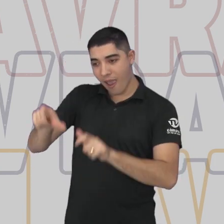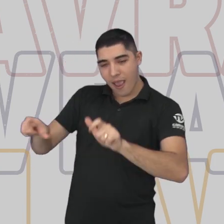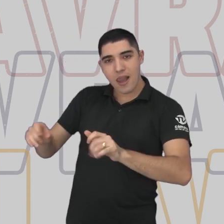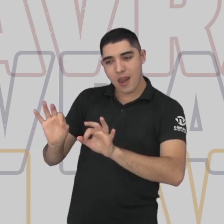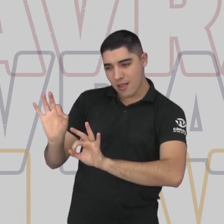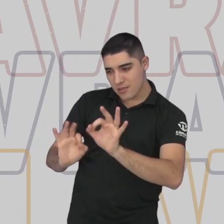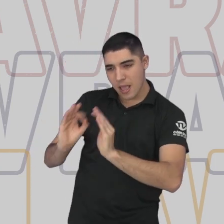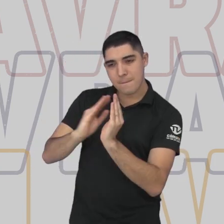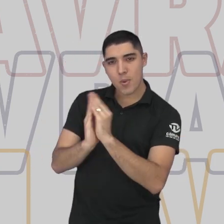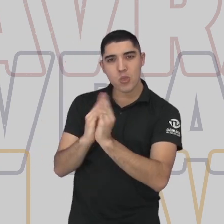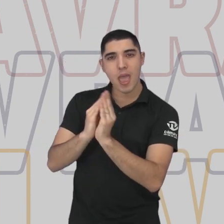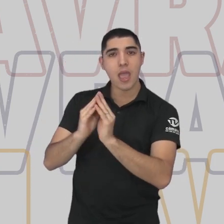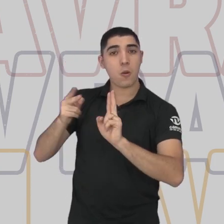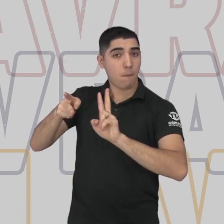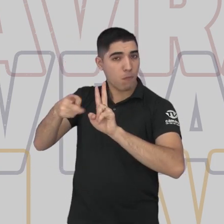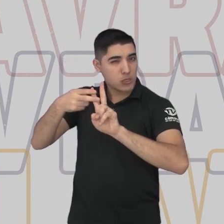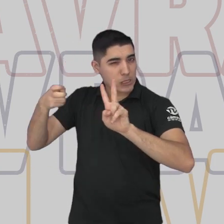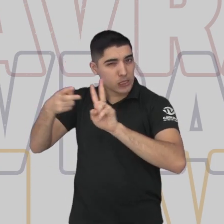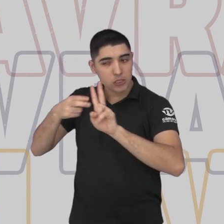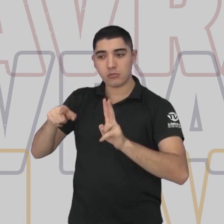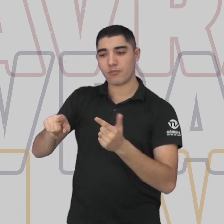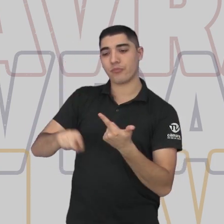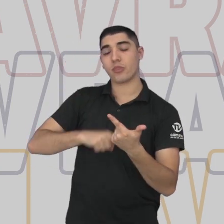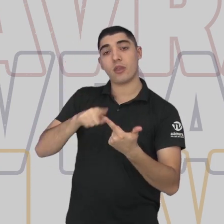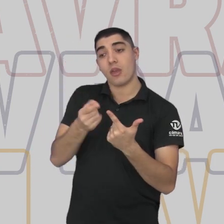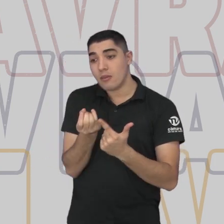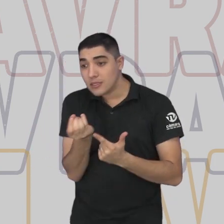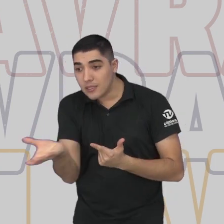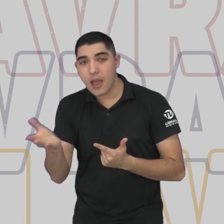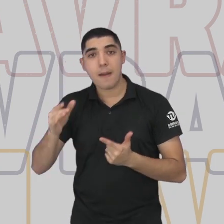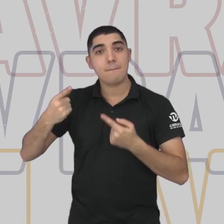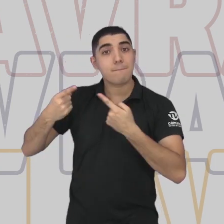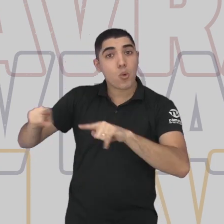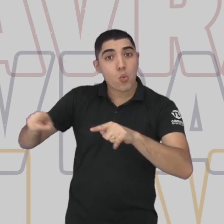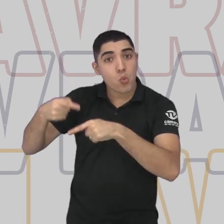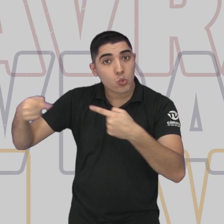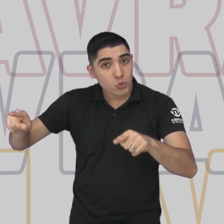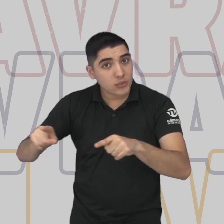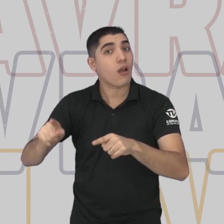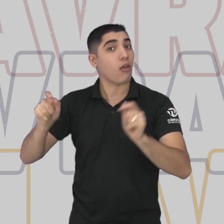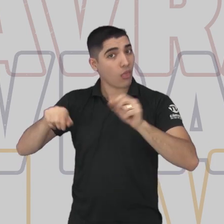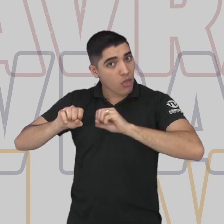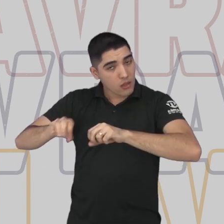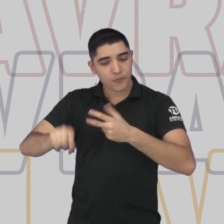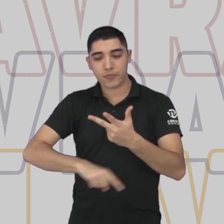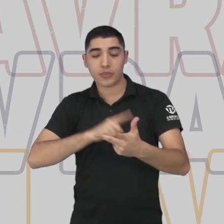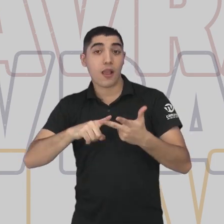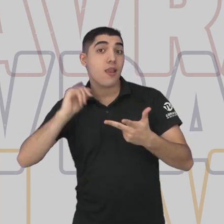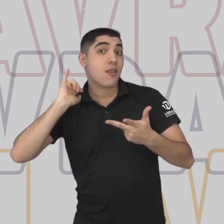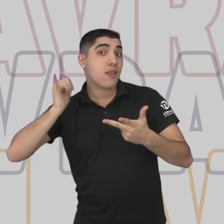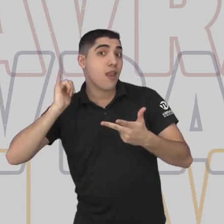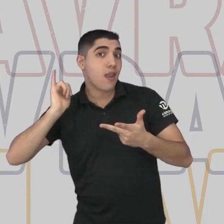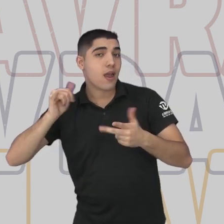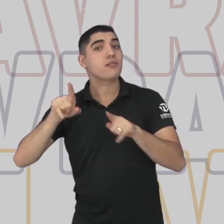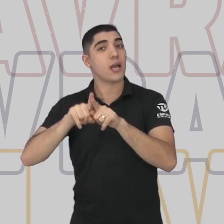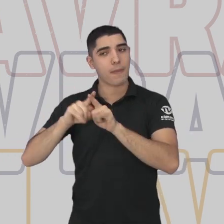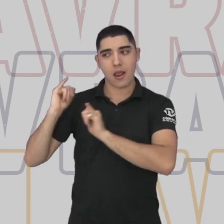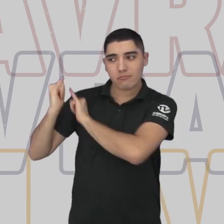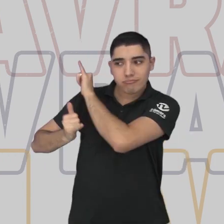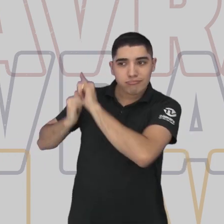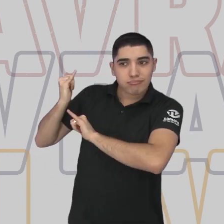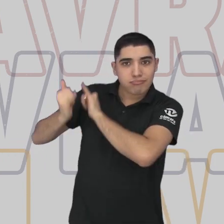um indinho, trazer uma música, né? Você fazer alguma lenda, ouvir alguma